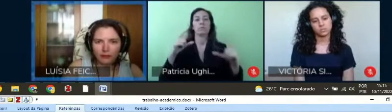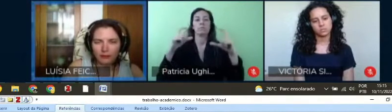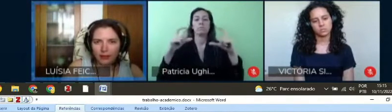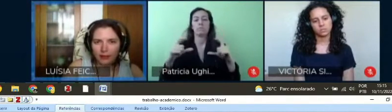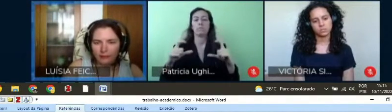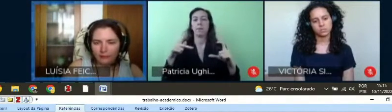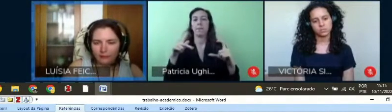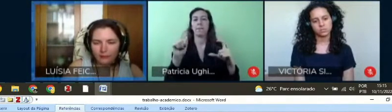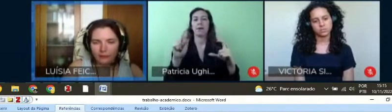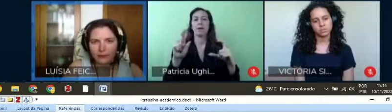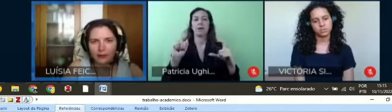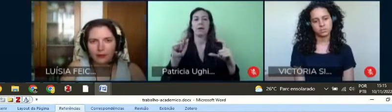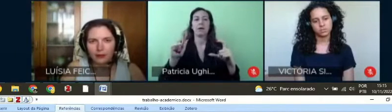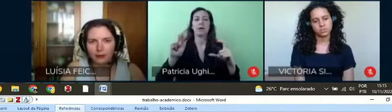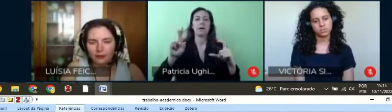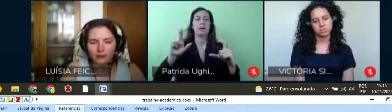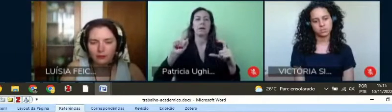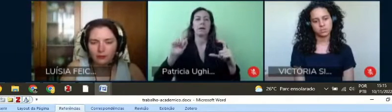no apêndice A.